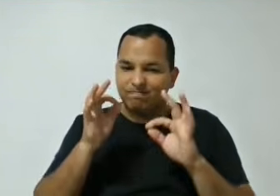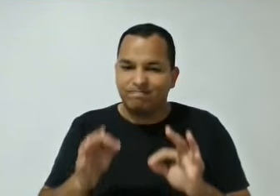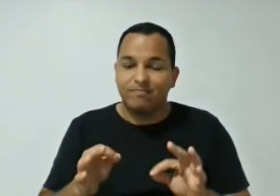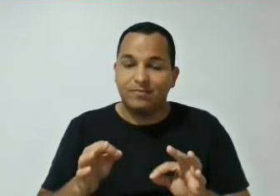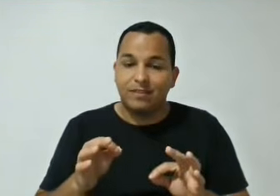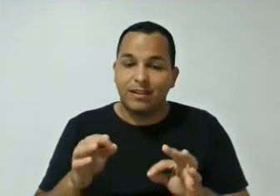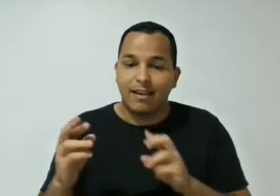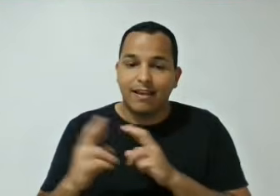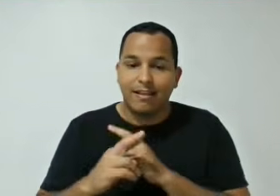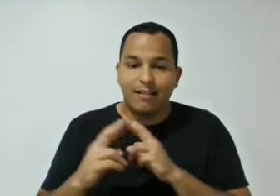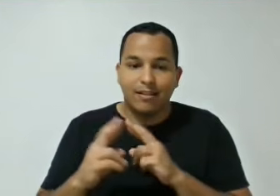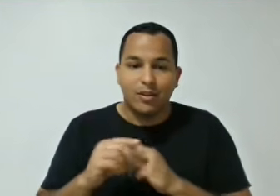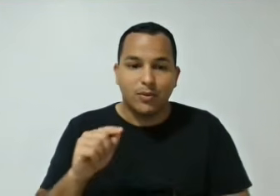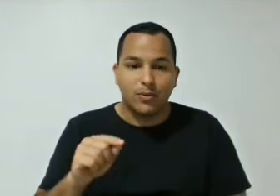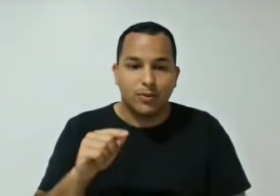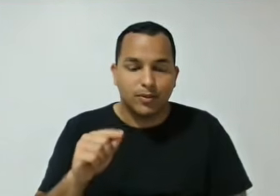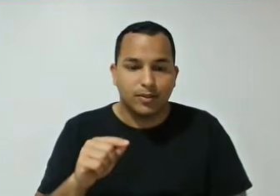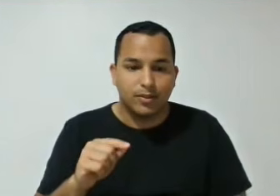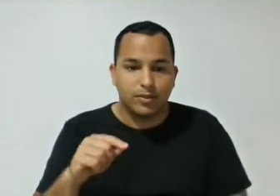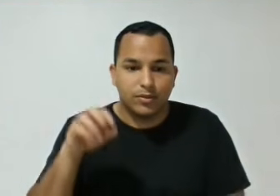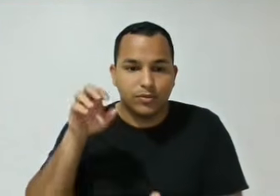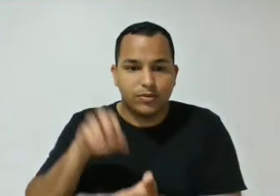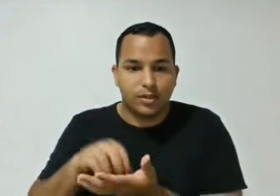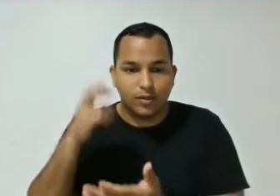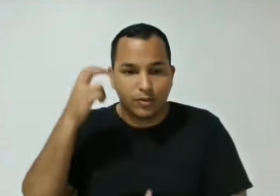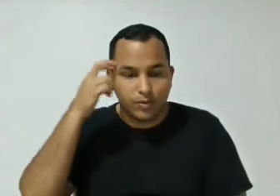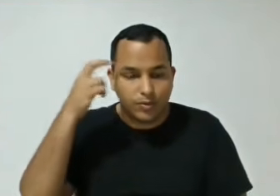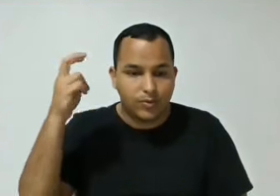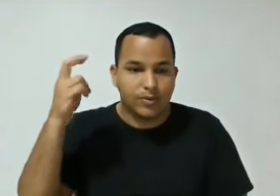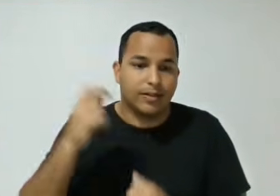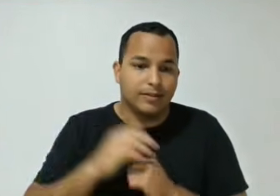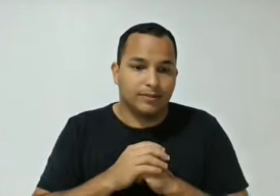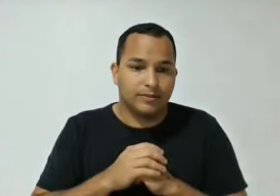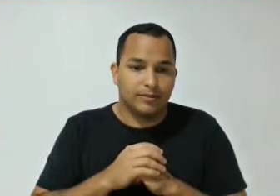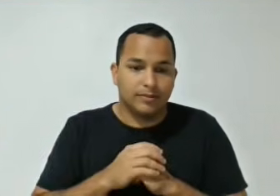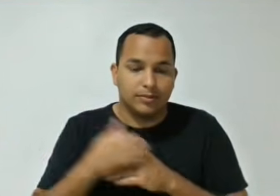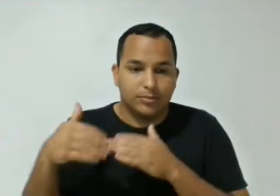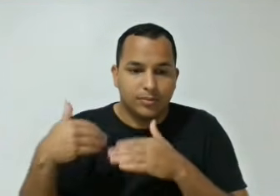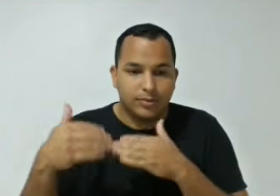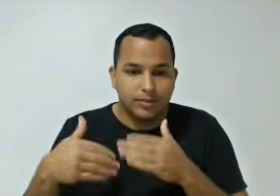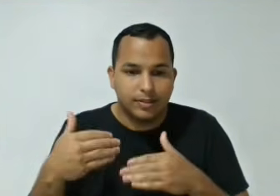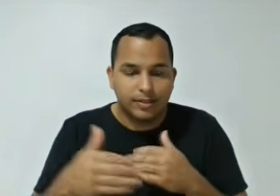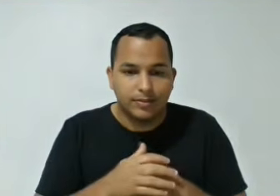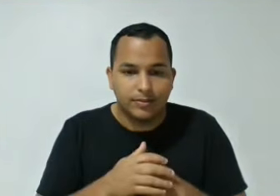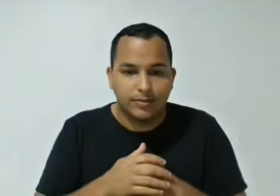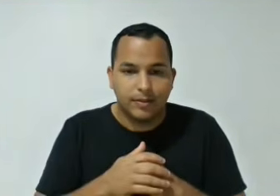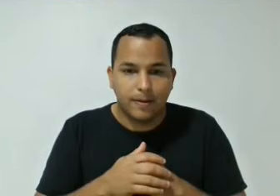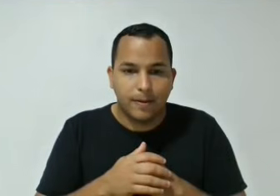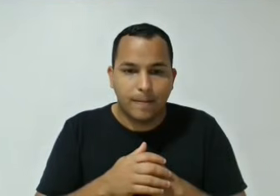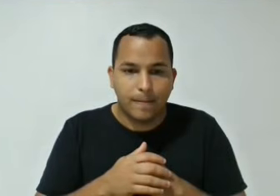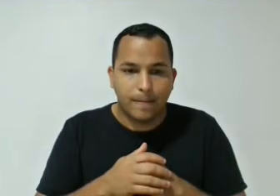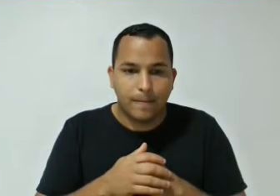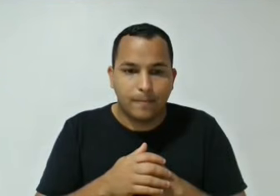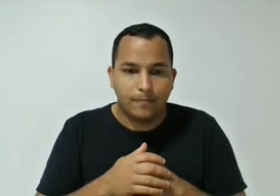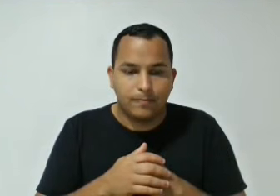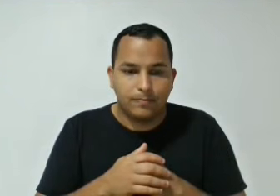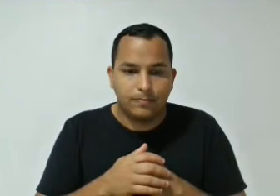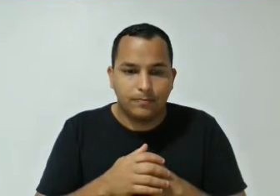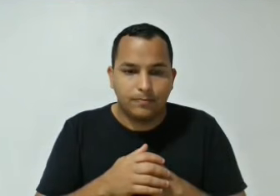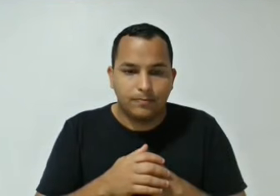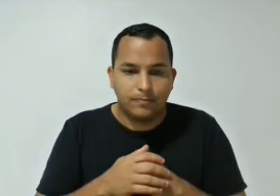época da implantação dos centros culturais, eu estava envolvido nesse processo, de forma como público, como ativista, como poeta.